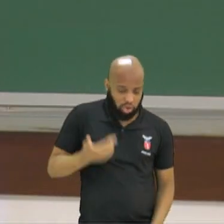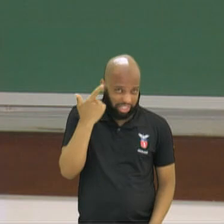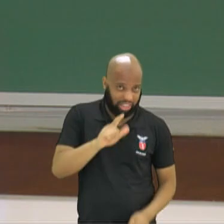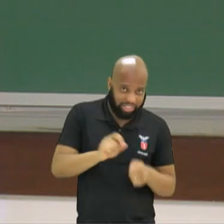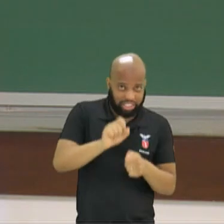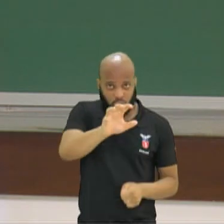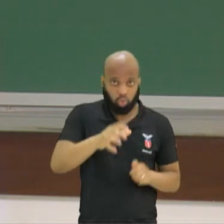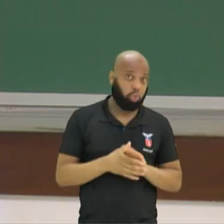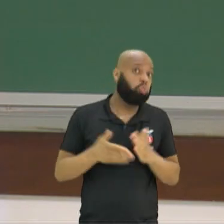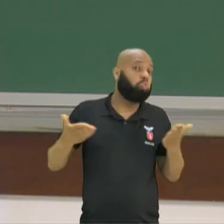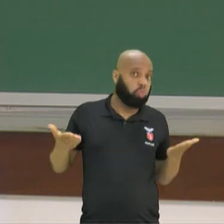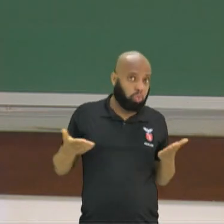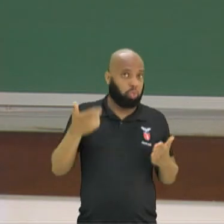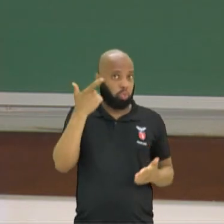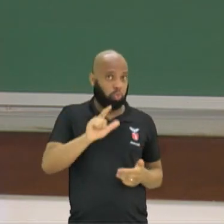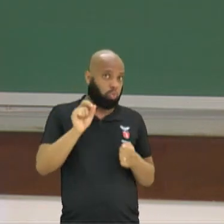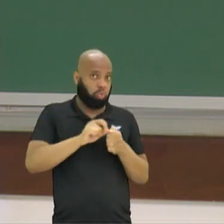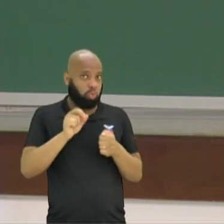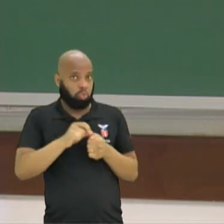elas são,